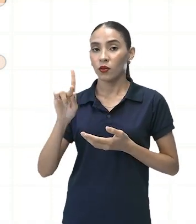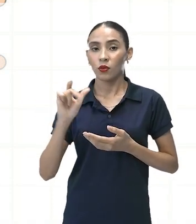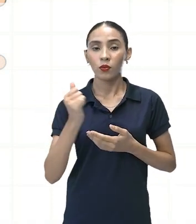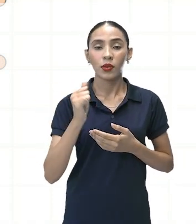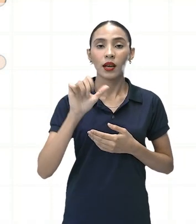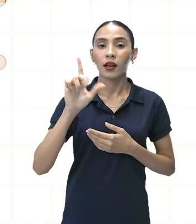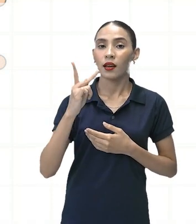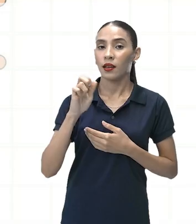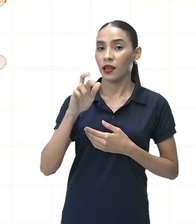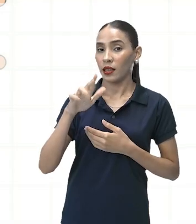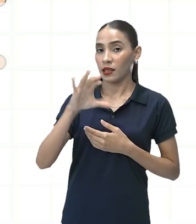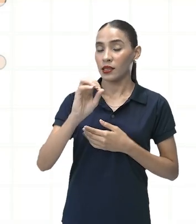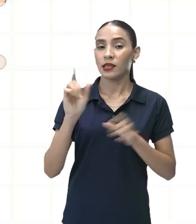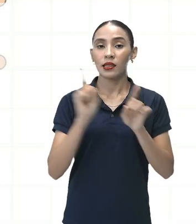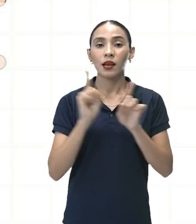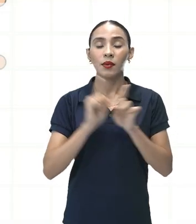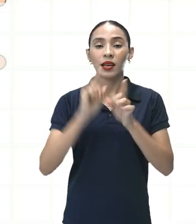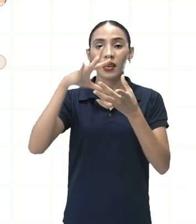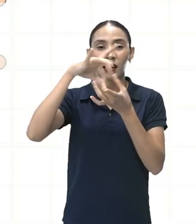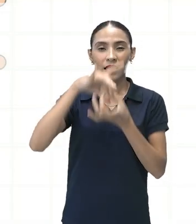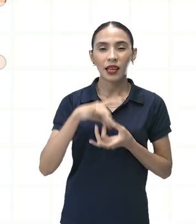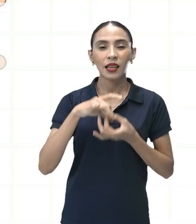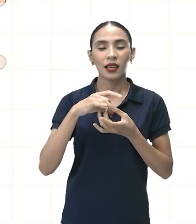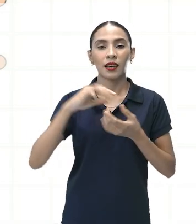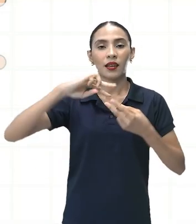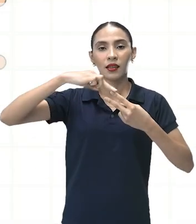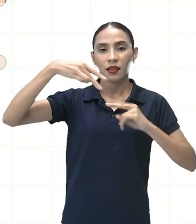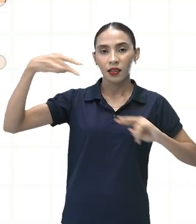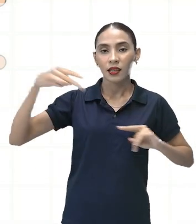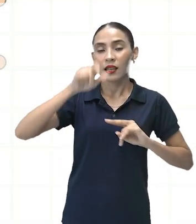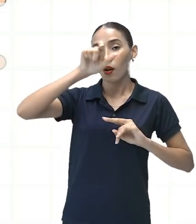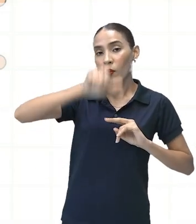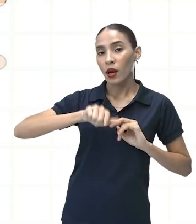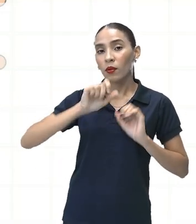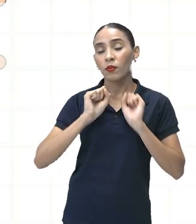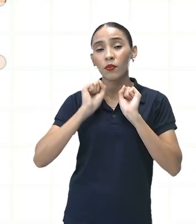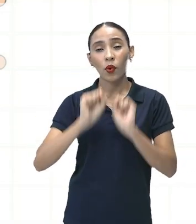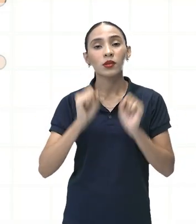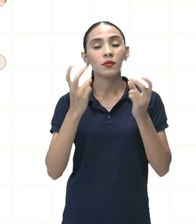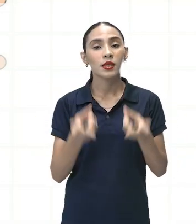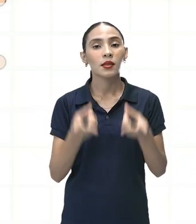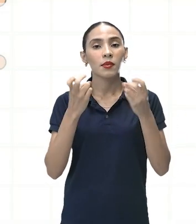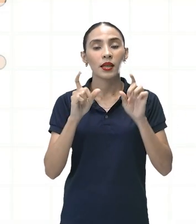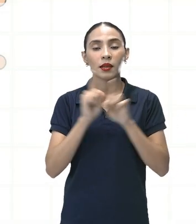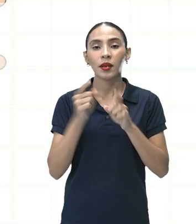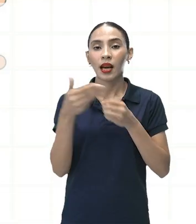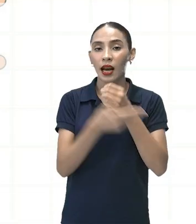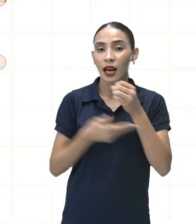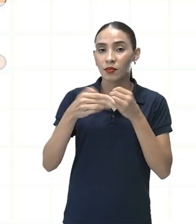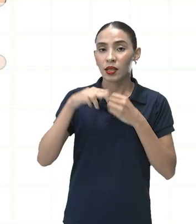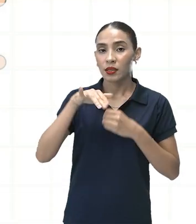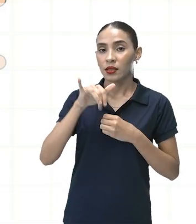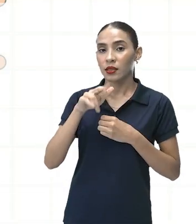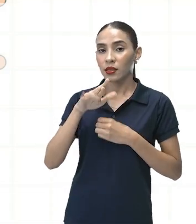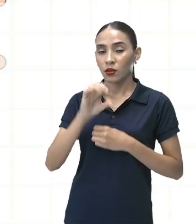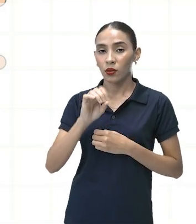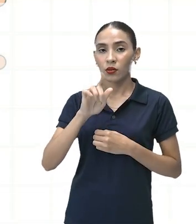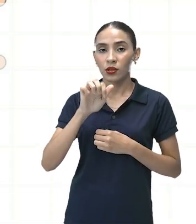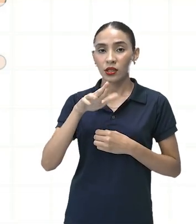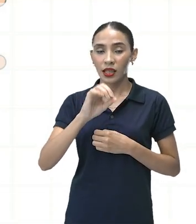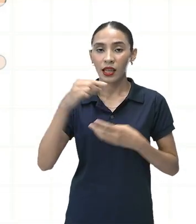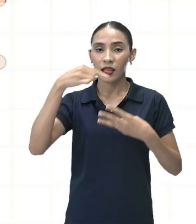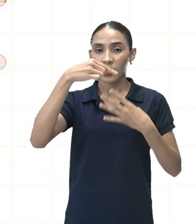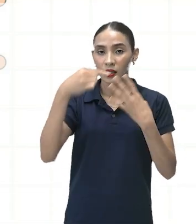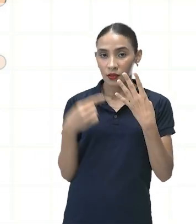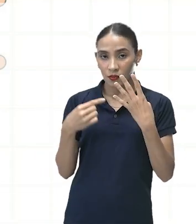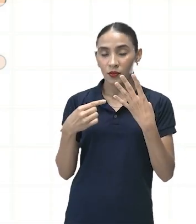para vocês a dupla hélice presente aqui na cadeia de DNA, e ao meio nós podemos observar